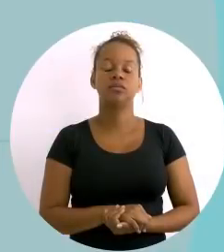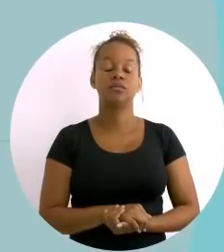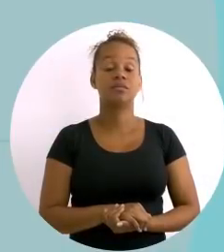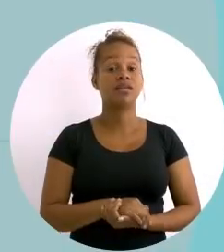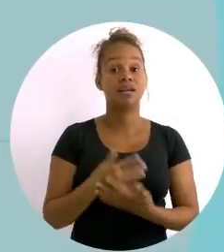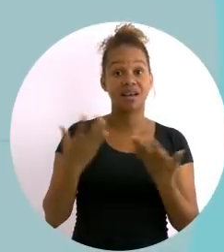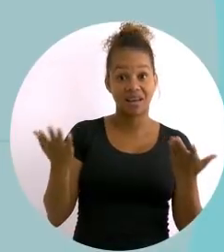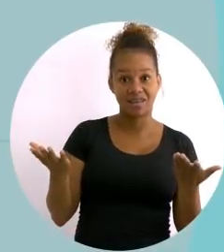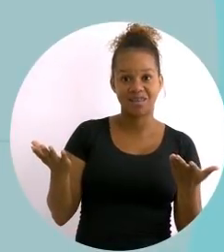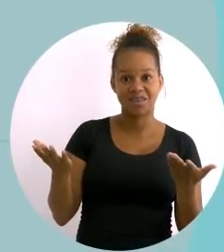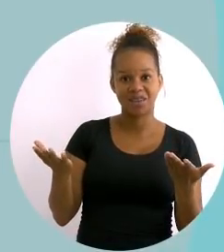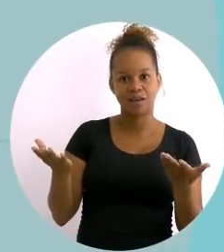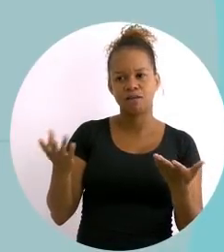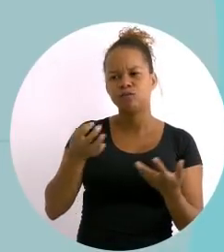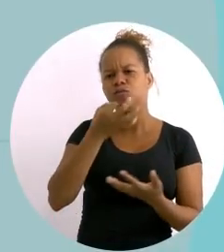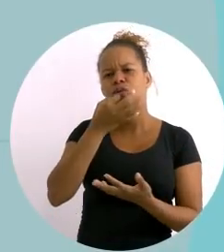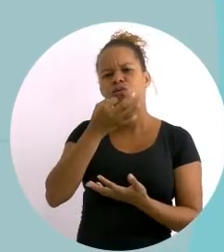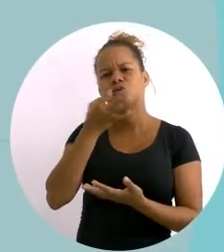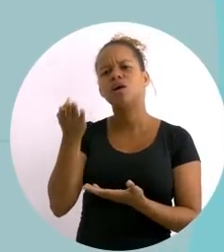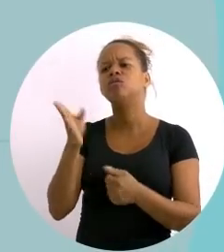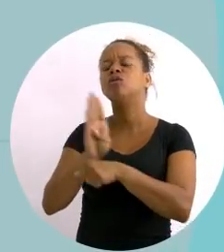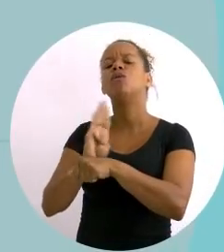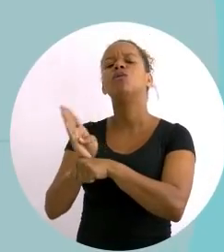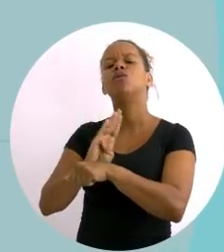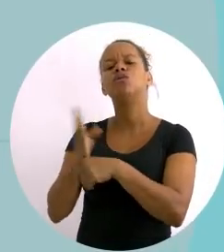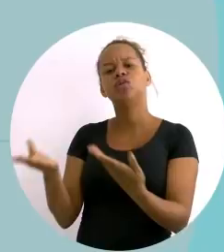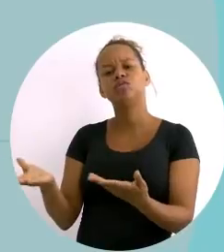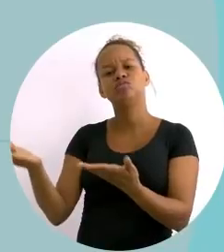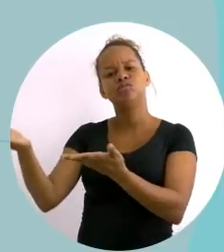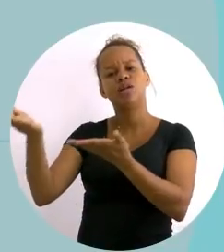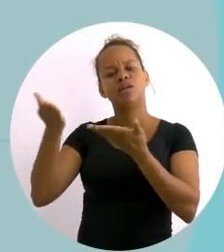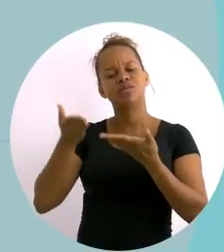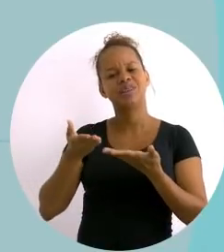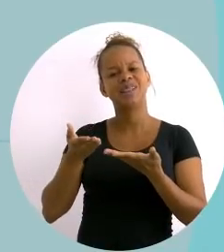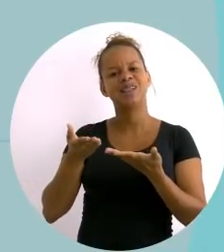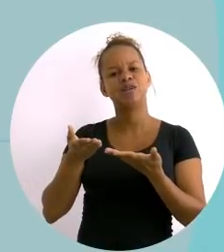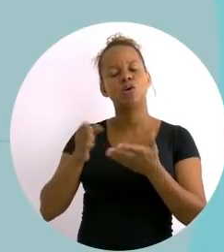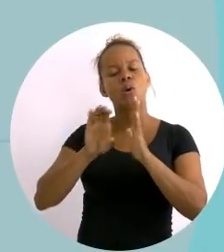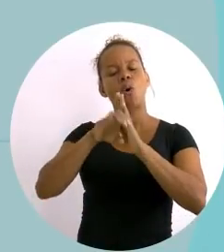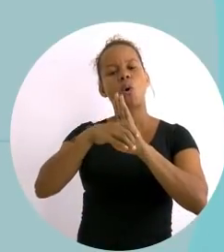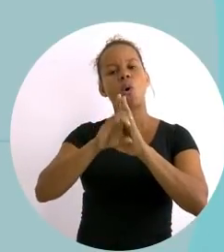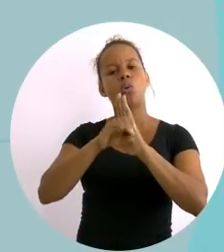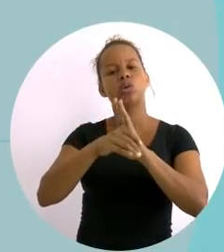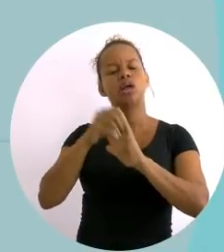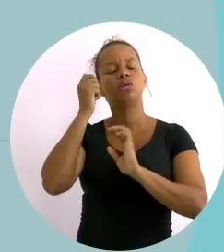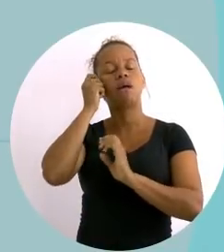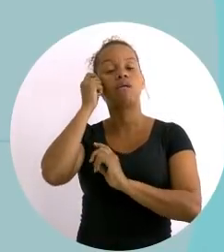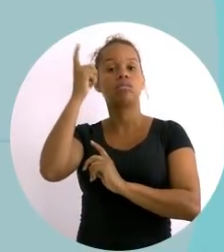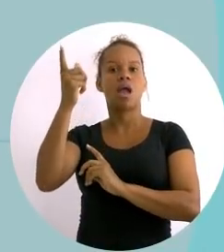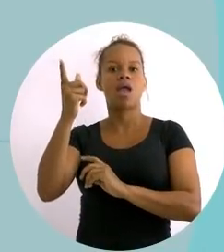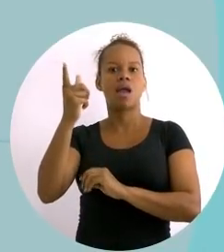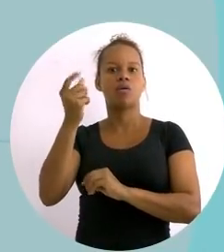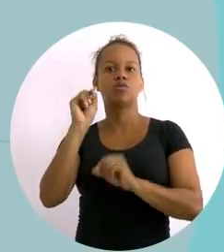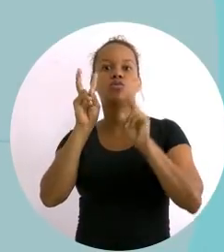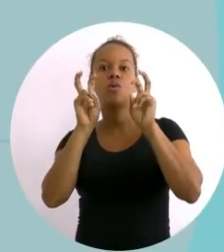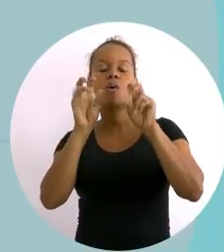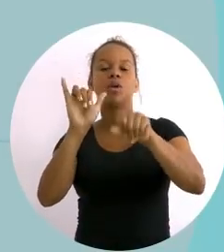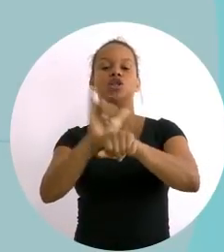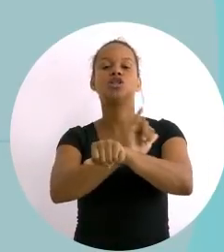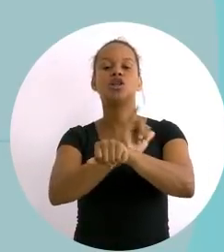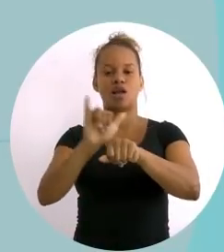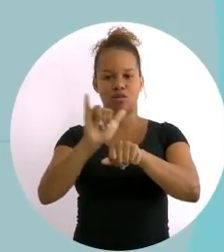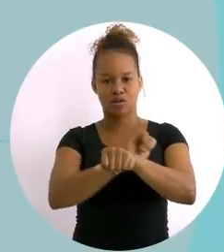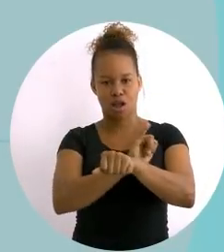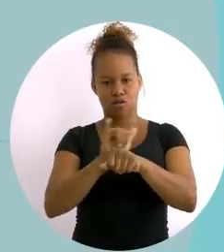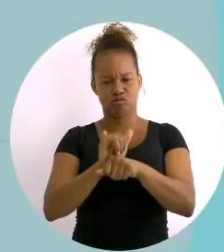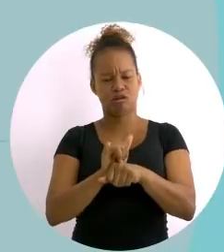E aí, pessoal? O que é que vocês acharam do nosso vídeo trazendo aí um conceito, uma ideia sobre estratégia? De